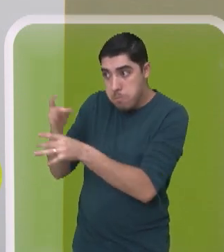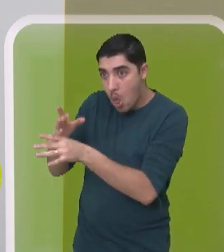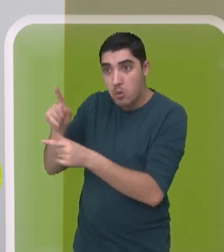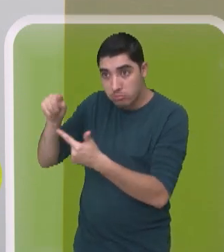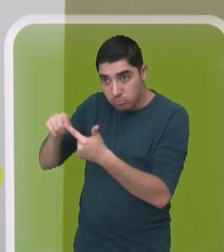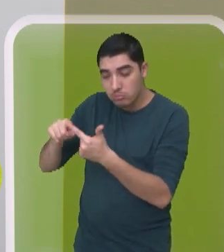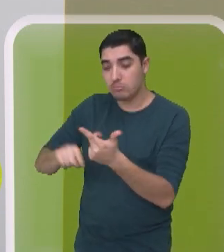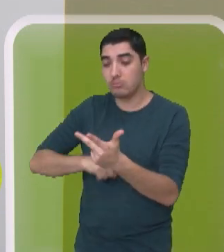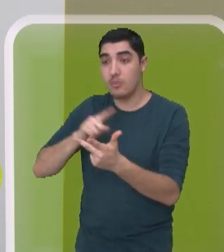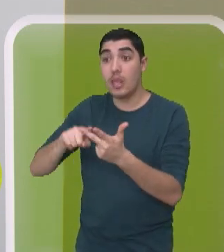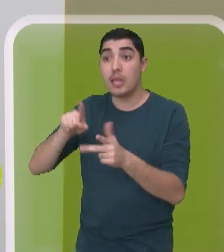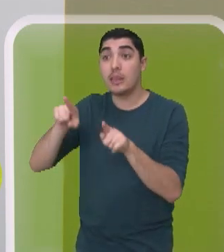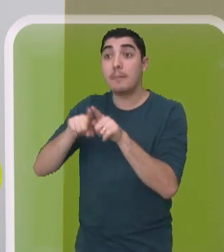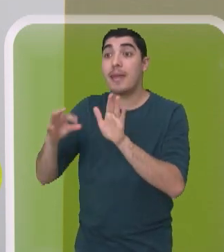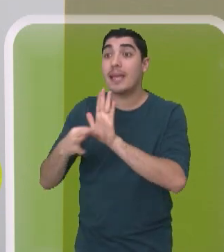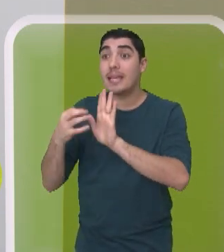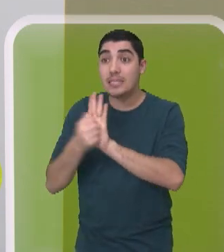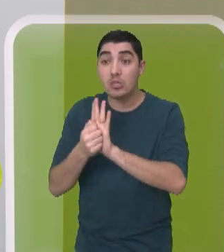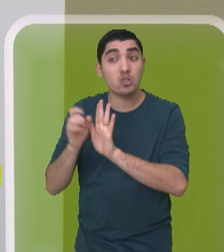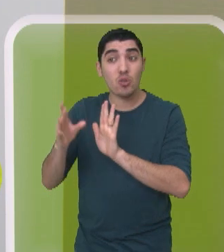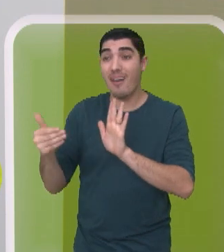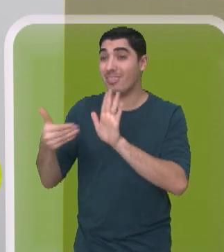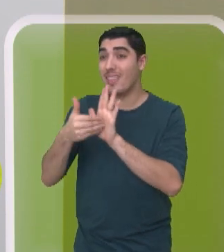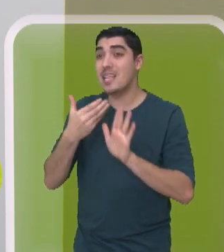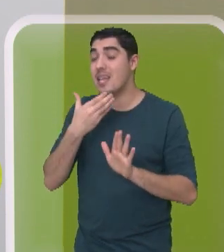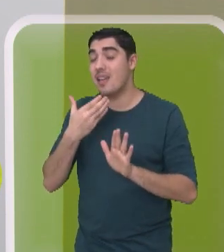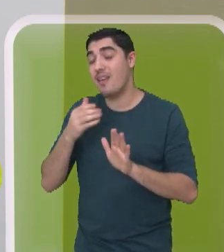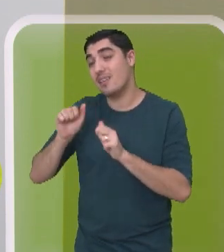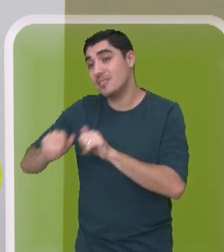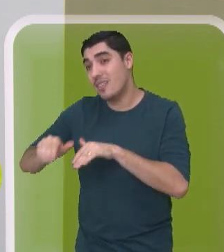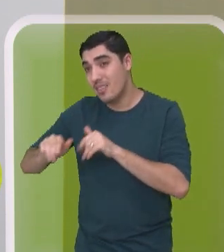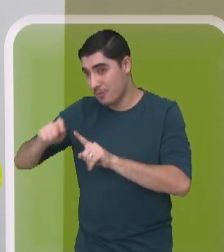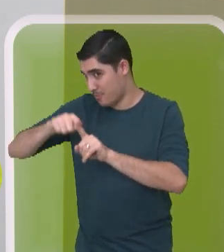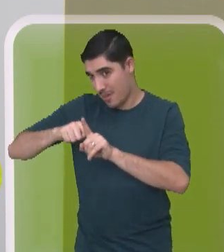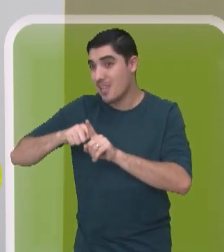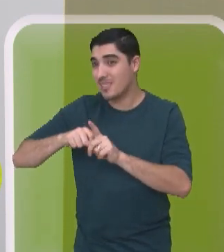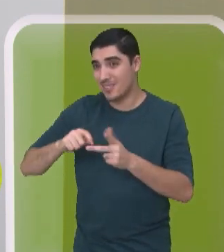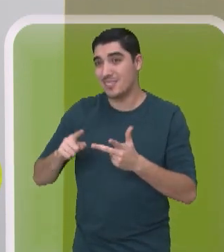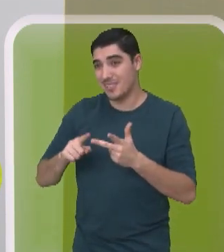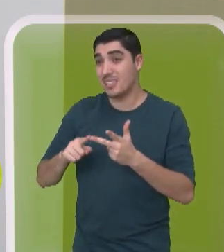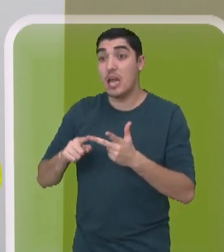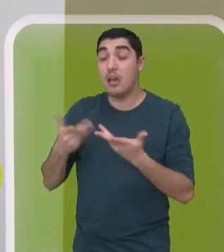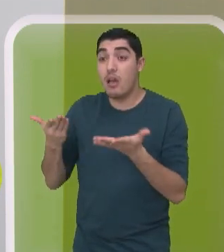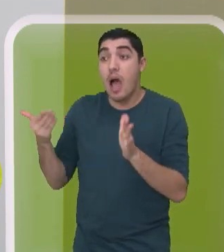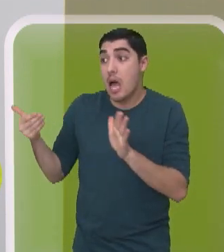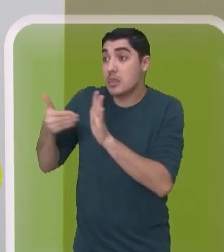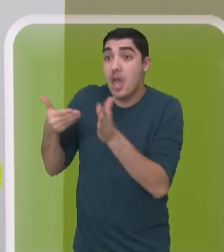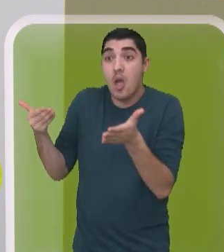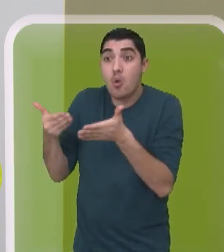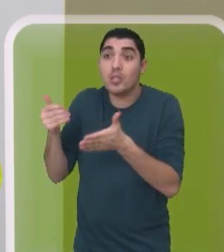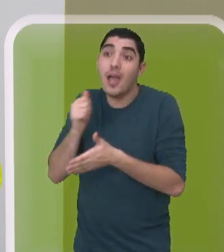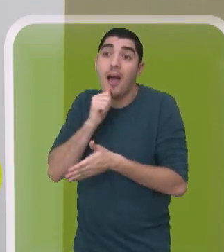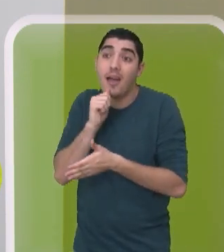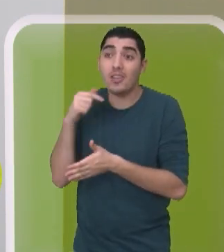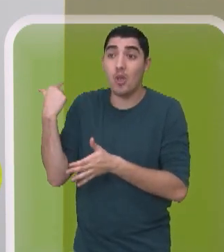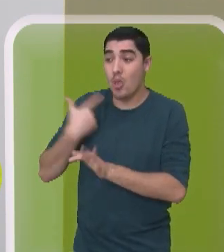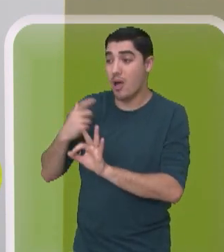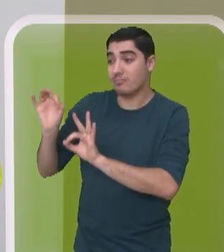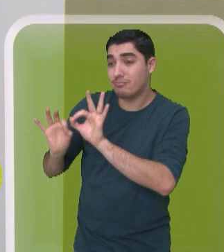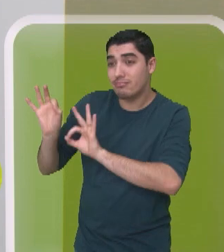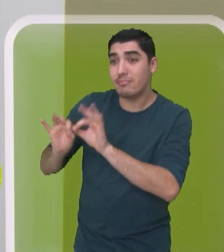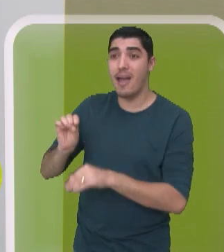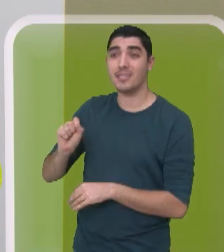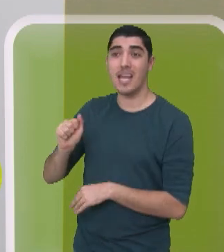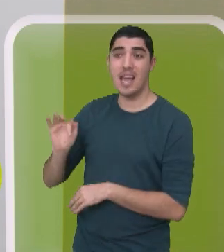das inscrições, que se não me engano é até setembro. Então, assim, até hoje nós ainda estamos nesse processo de criação da SAF,